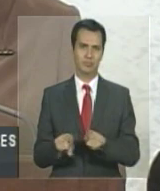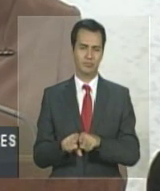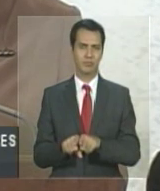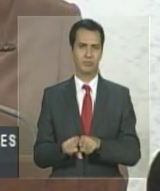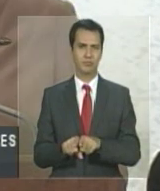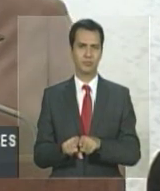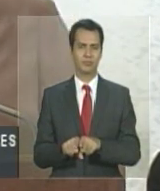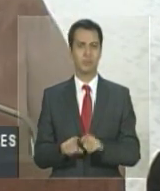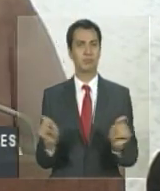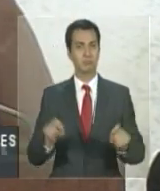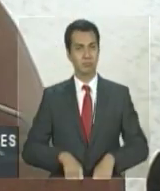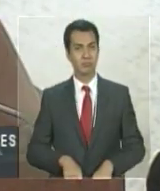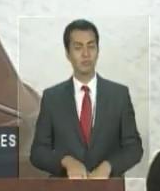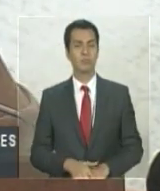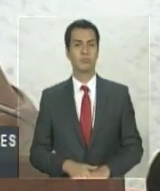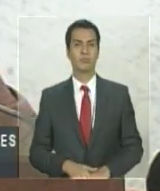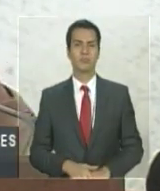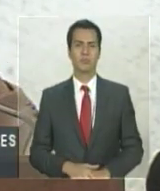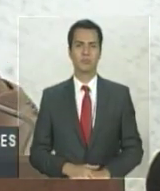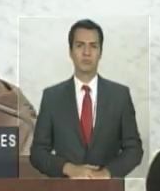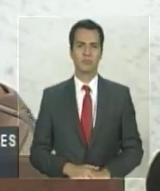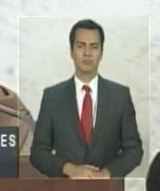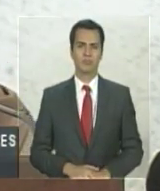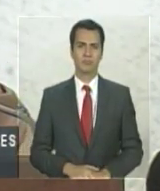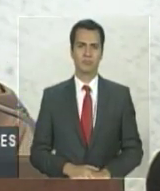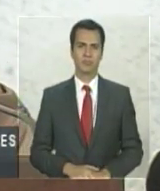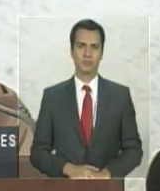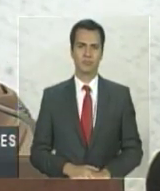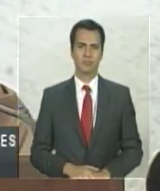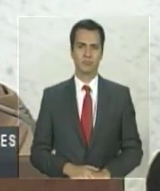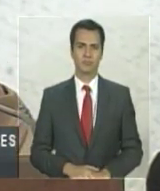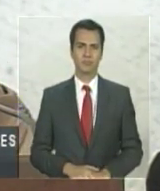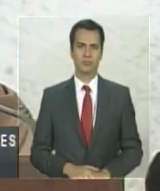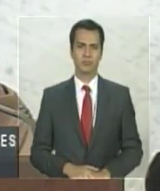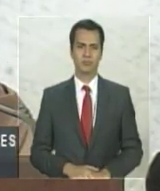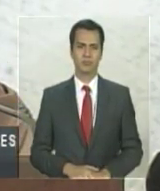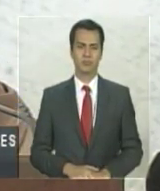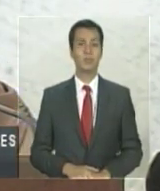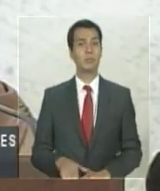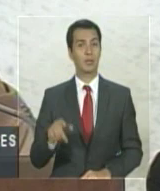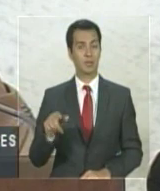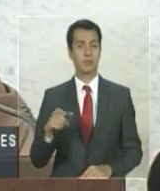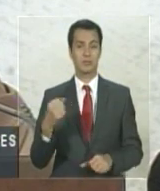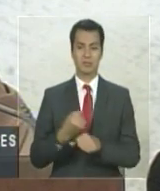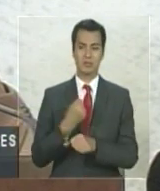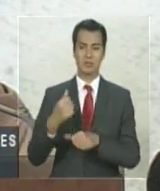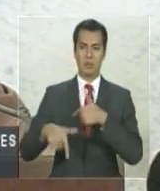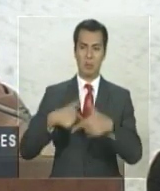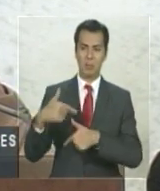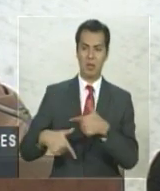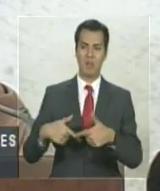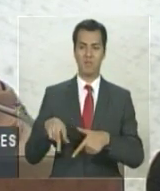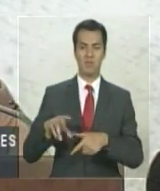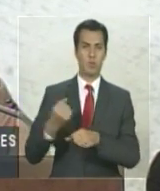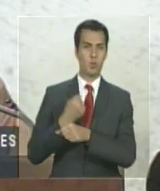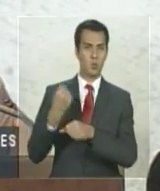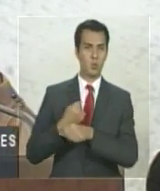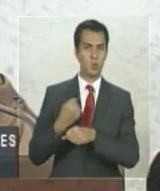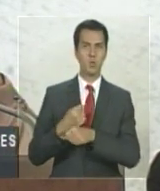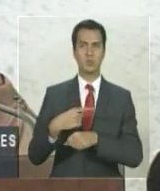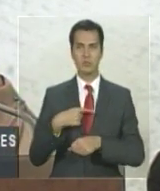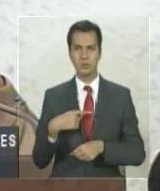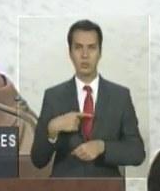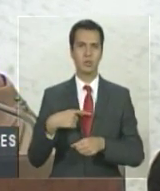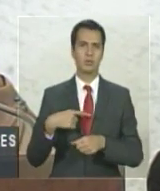demandas para diferentes indústrias e emprego. E não gerarão só cimento, dormentes, trens, ônibus